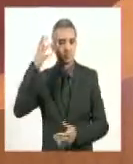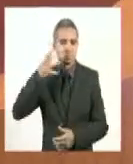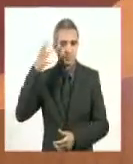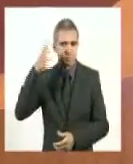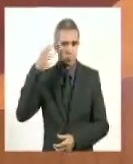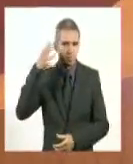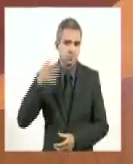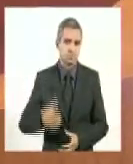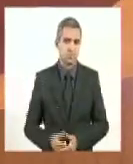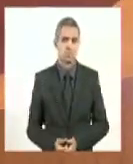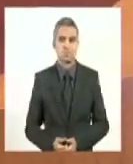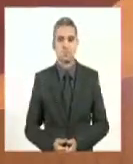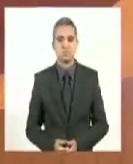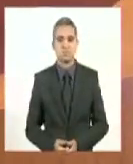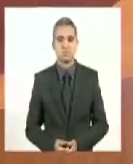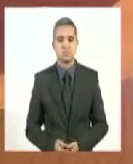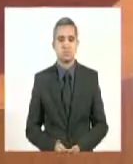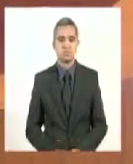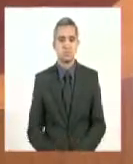e não